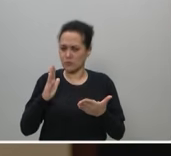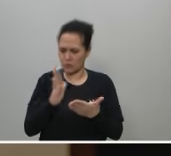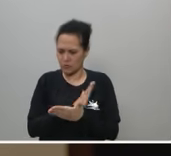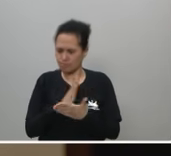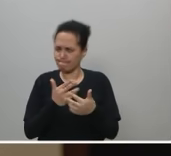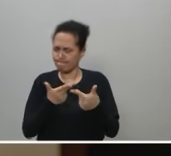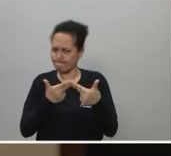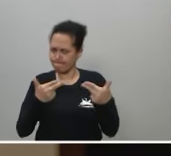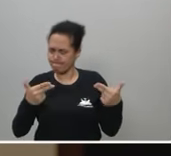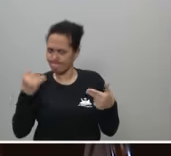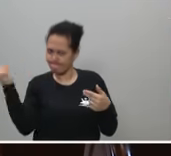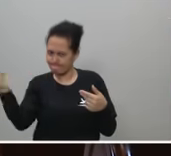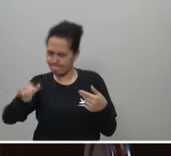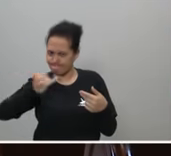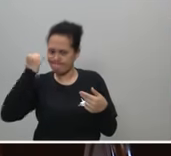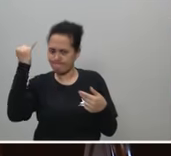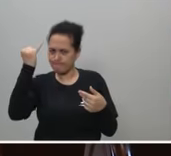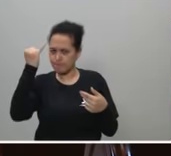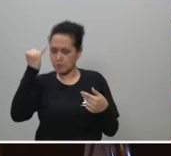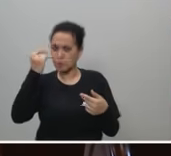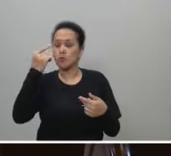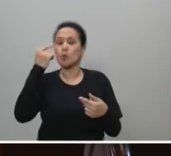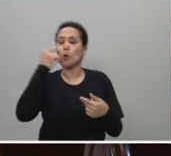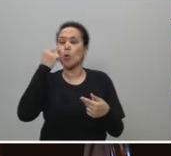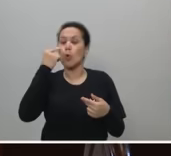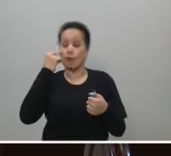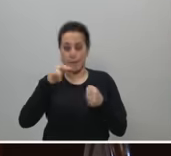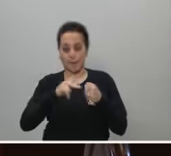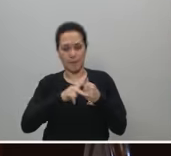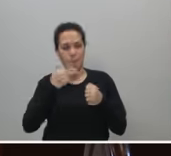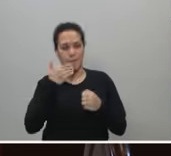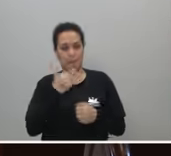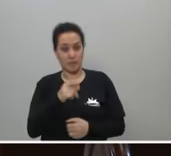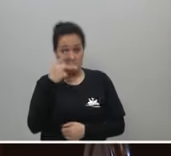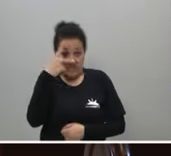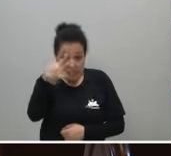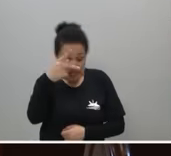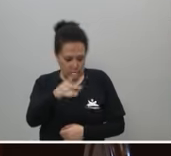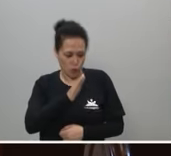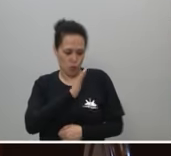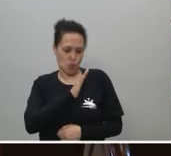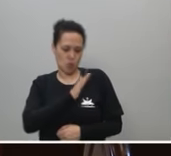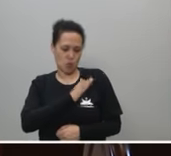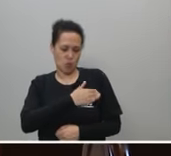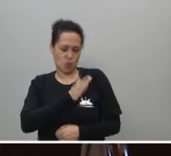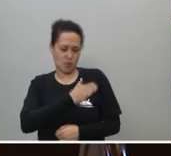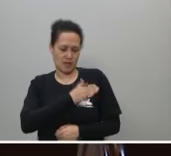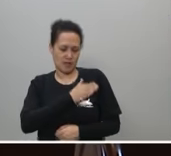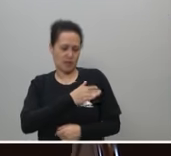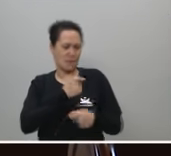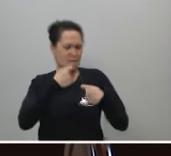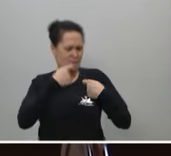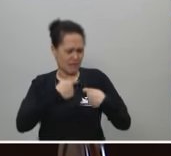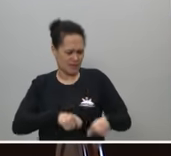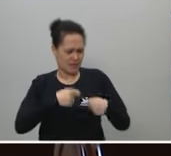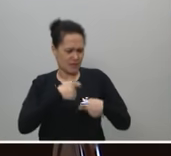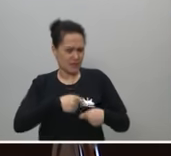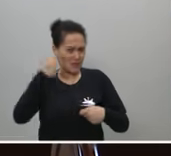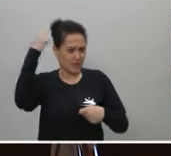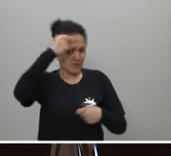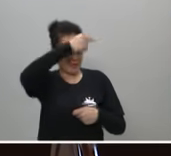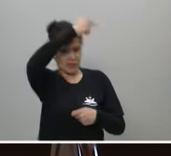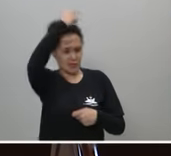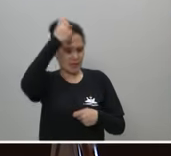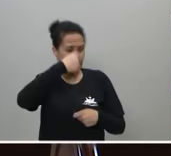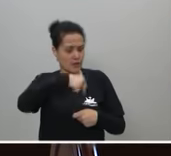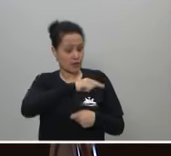Santo: santificai os vossos corações. Meus irmãos, o nosso coração, e aqui se entende coração,